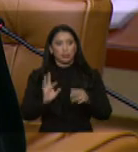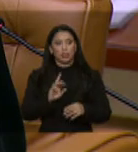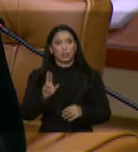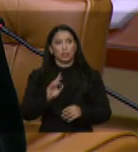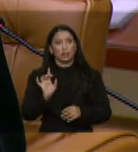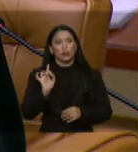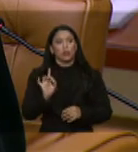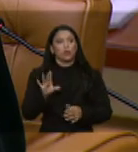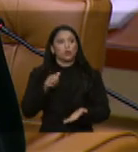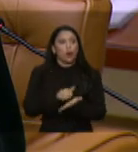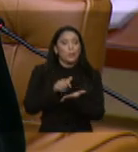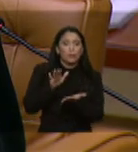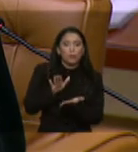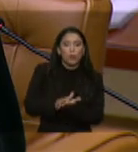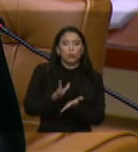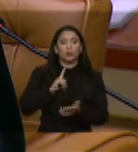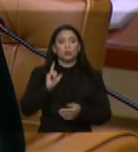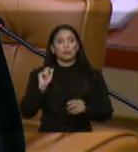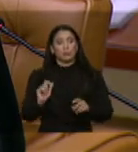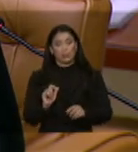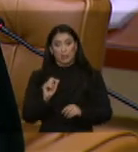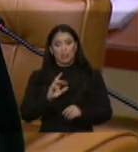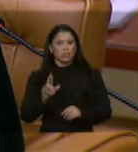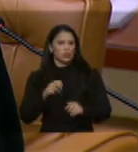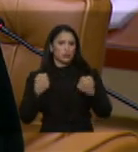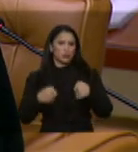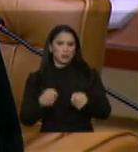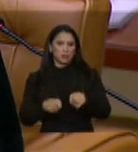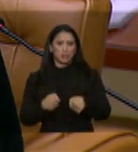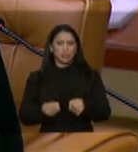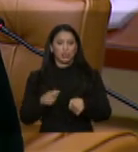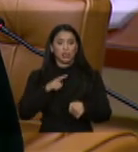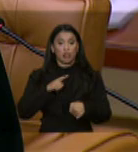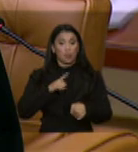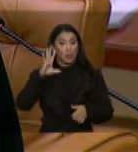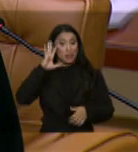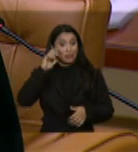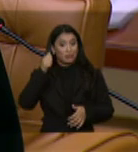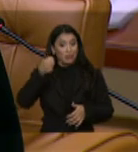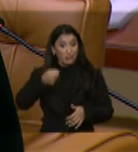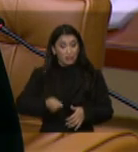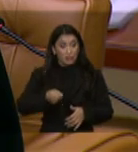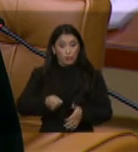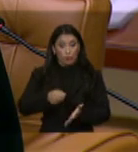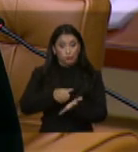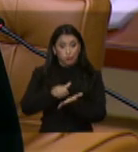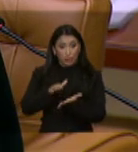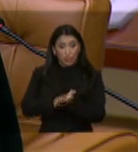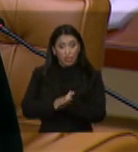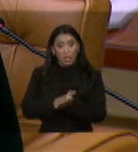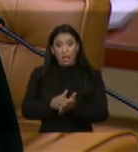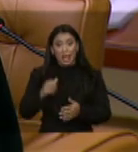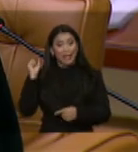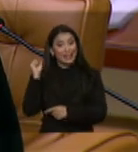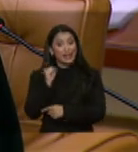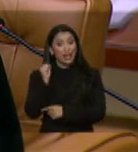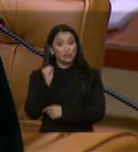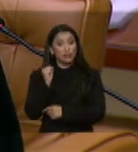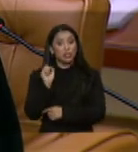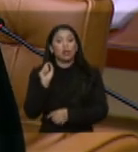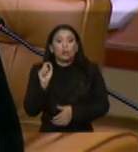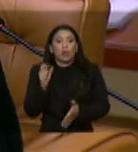permita uma graduação para que não se precisa aplicar a sanção mais grave que é exatamente é a